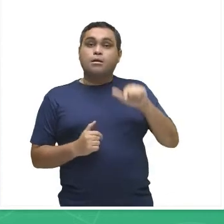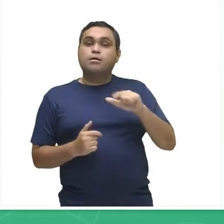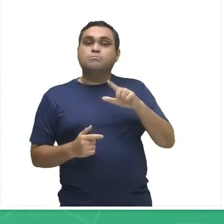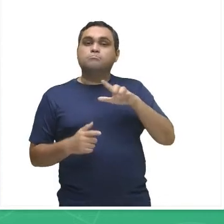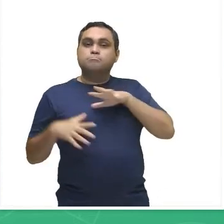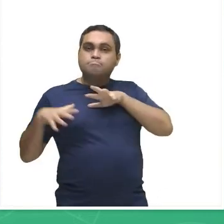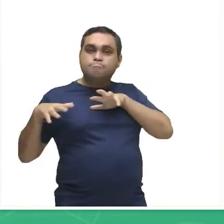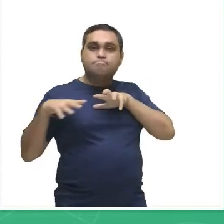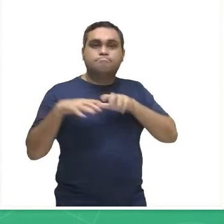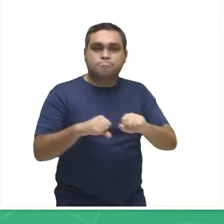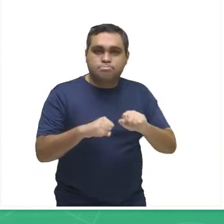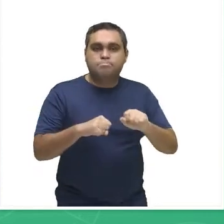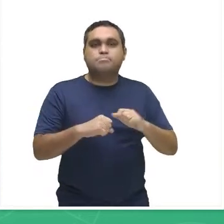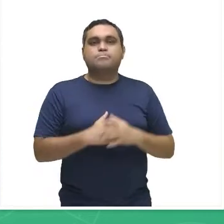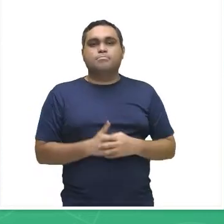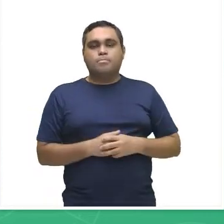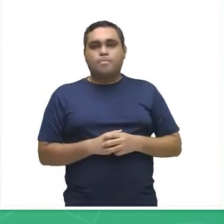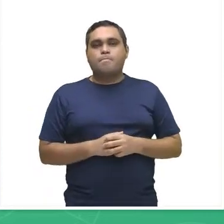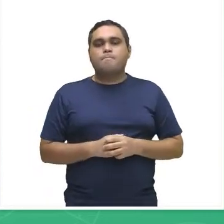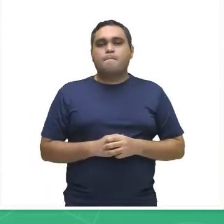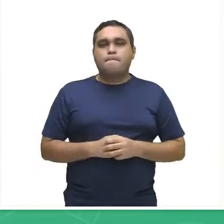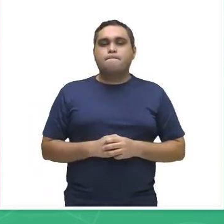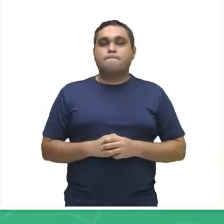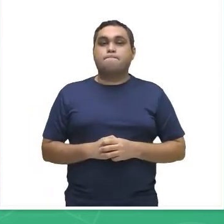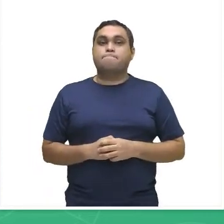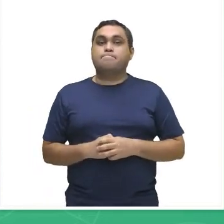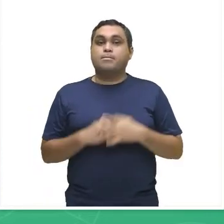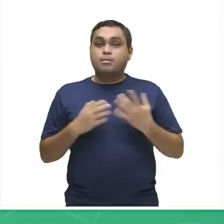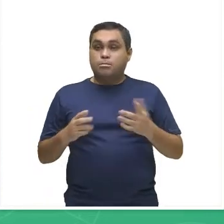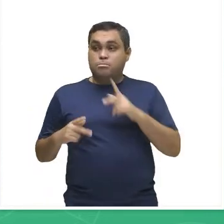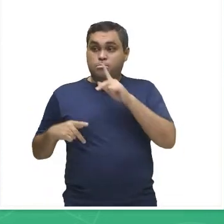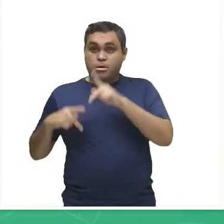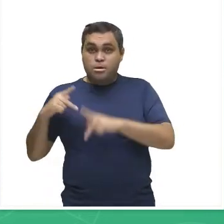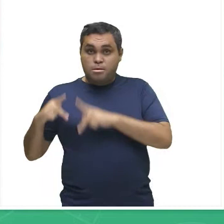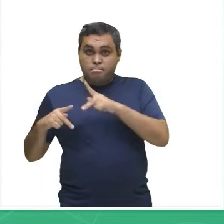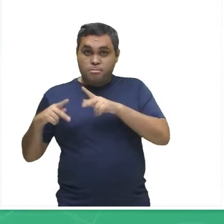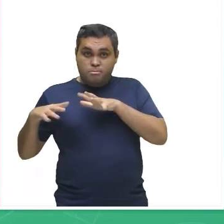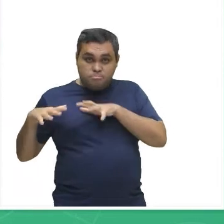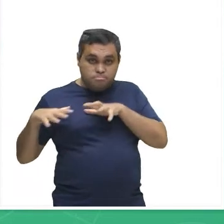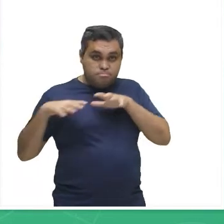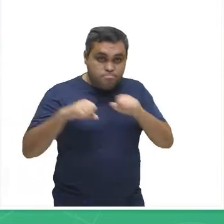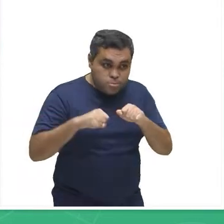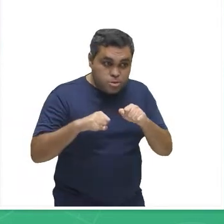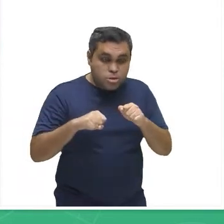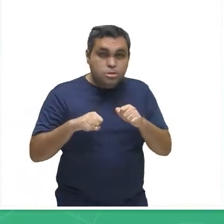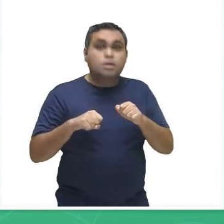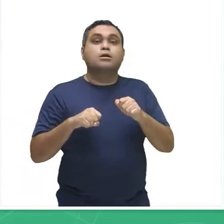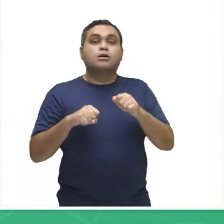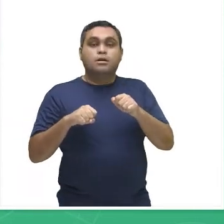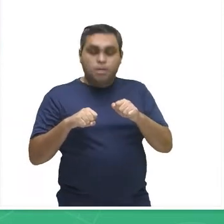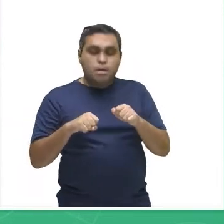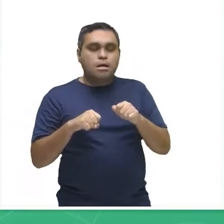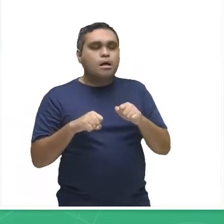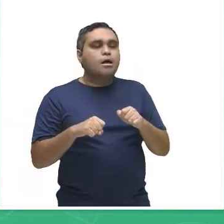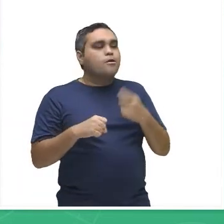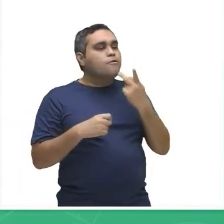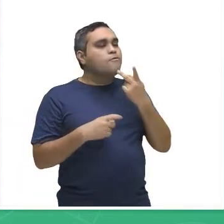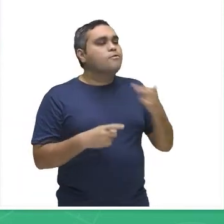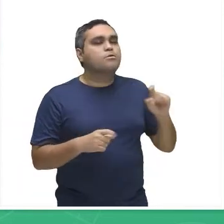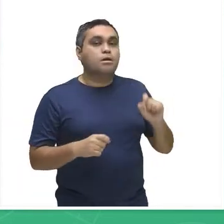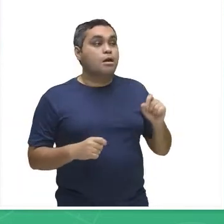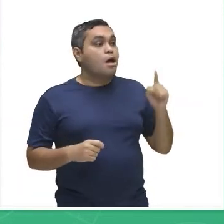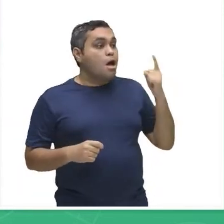a hegemonia da região. E quando ele chega na região, galera, ele diz o seguinte, ó, esse papo